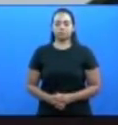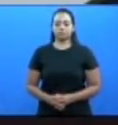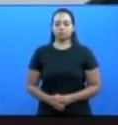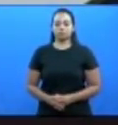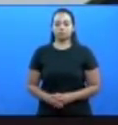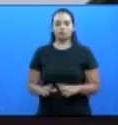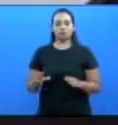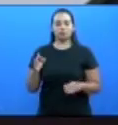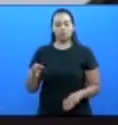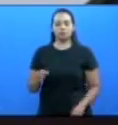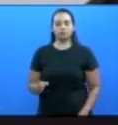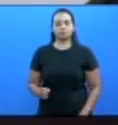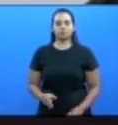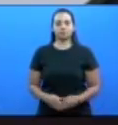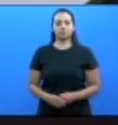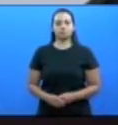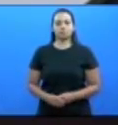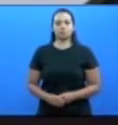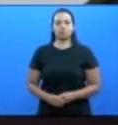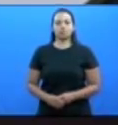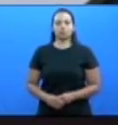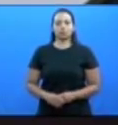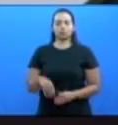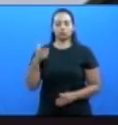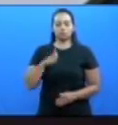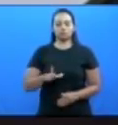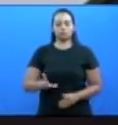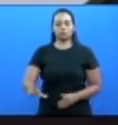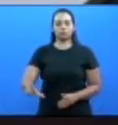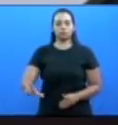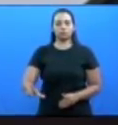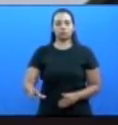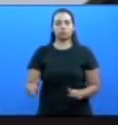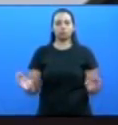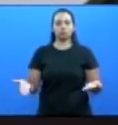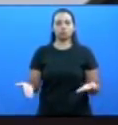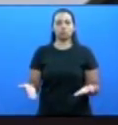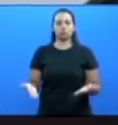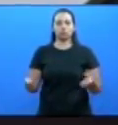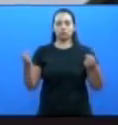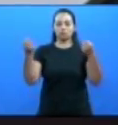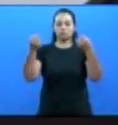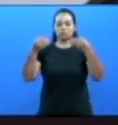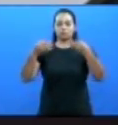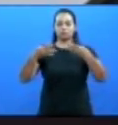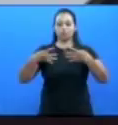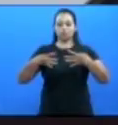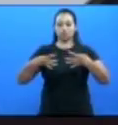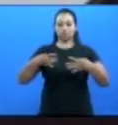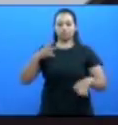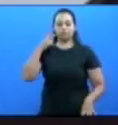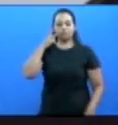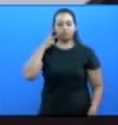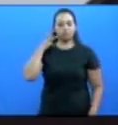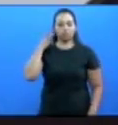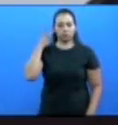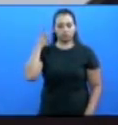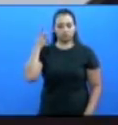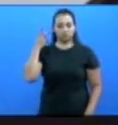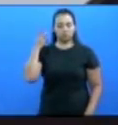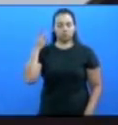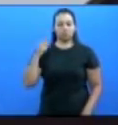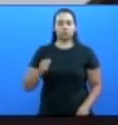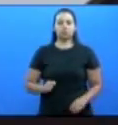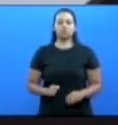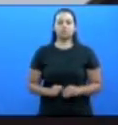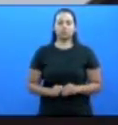Tá certo, então. Portanto, nós... explicamos aos vereadores que, antes de votação de cada grupo de emendas,